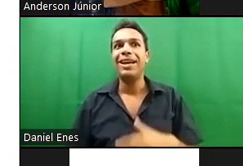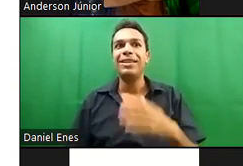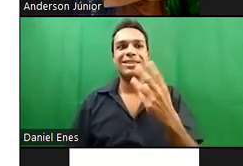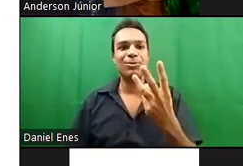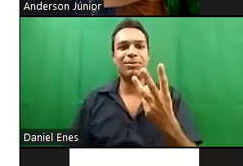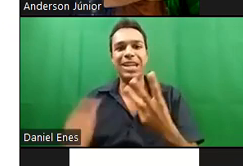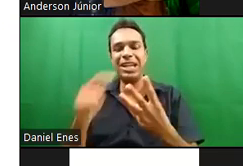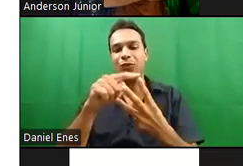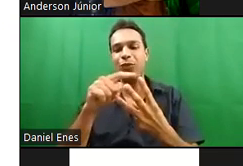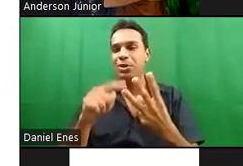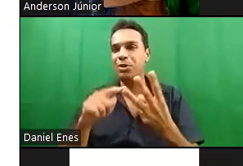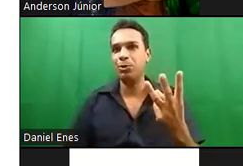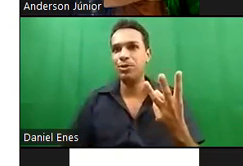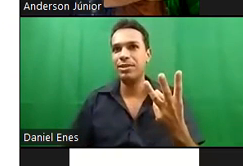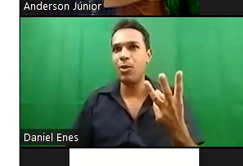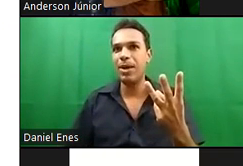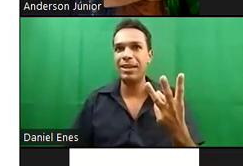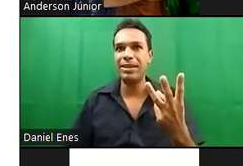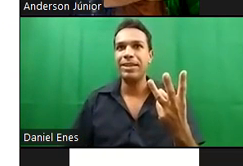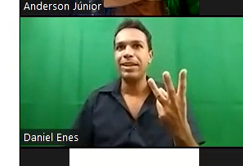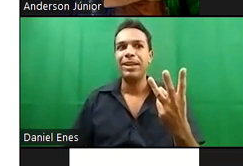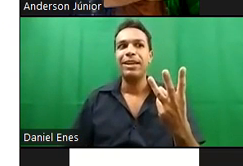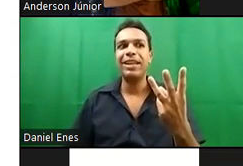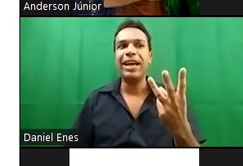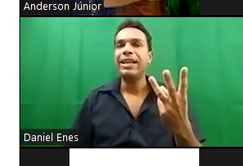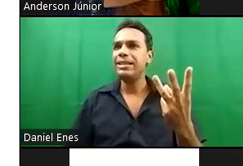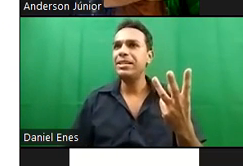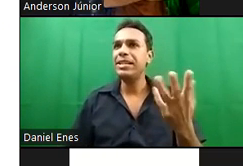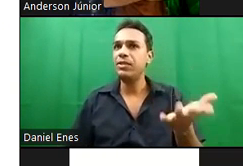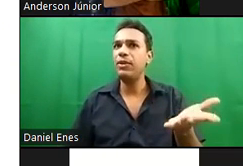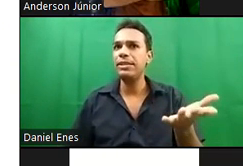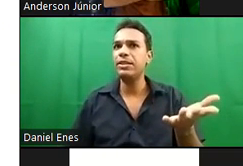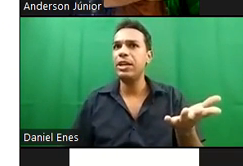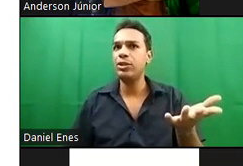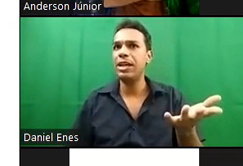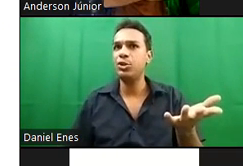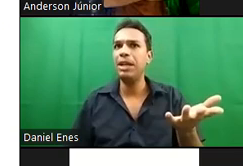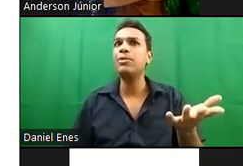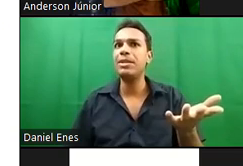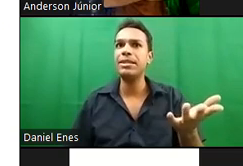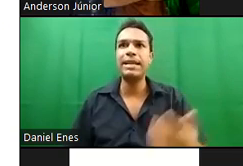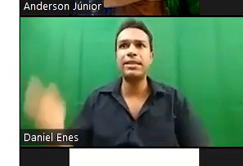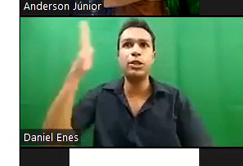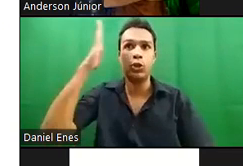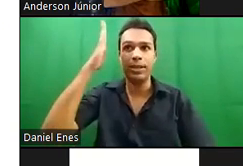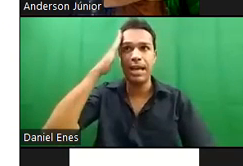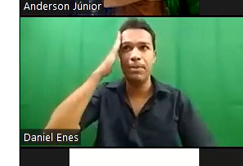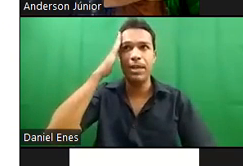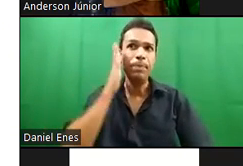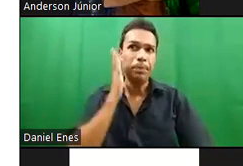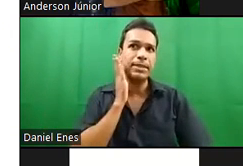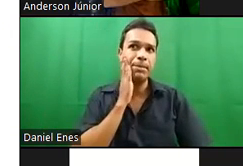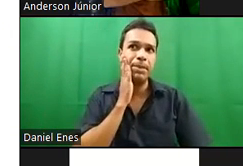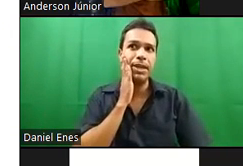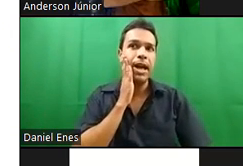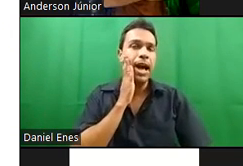Né? São 3 formas de pronunciar o R. Né? Existe essa diferença de regionalismo na língua de sinais? Existe, ó, saber